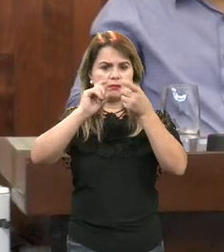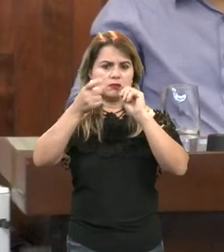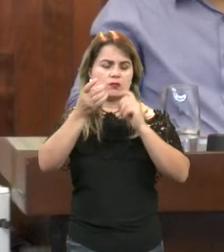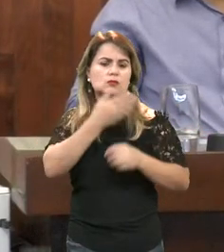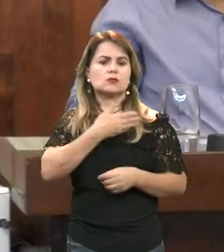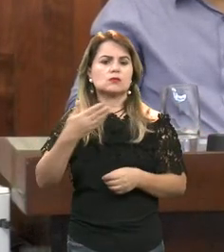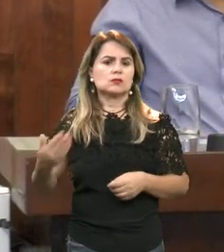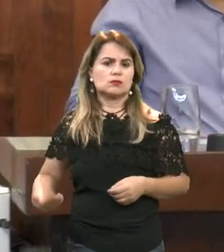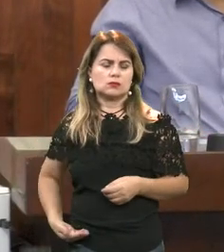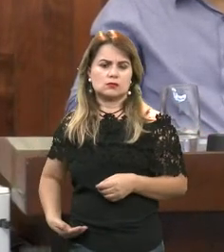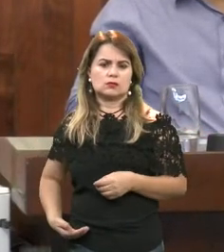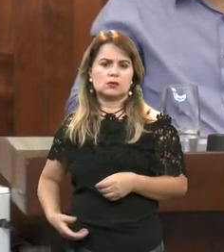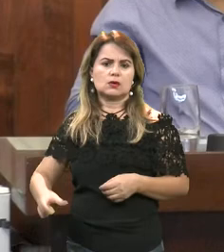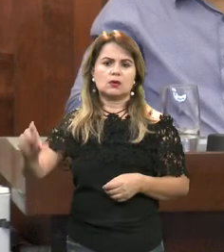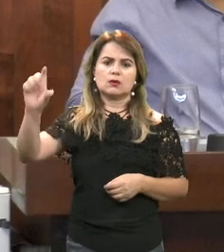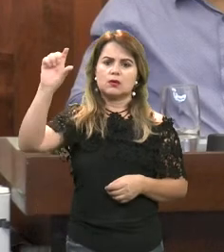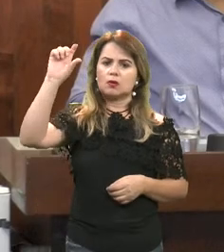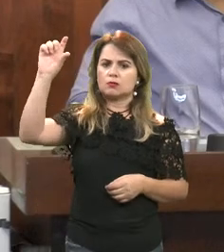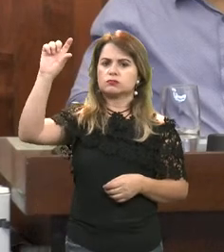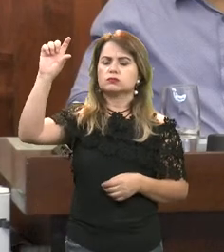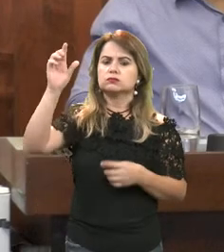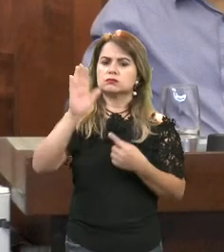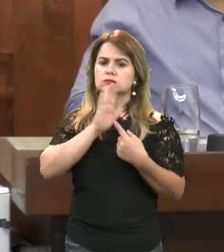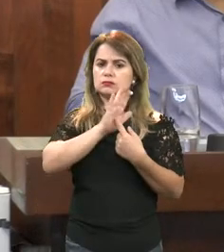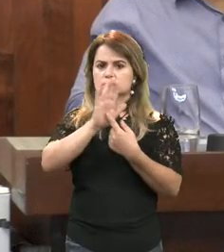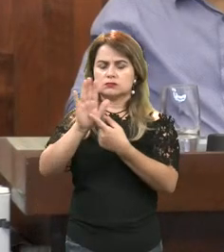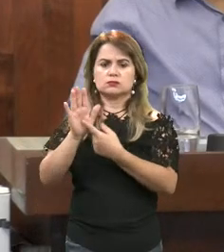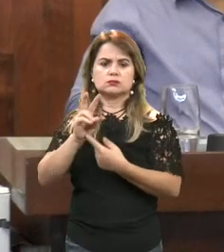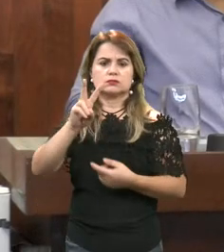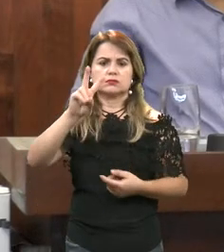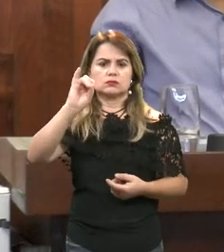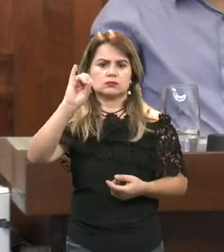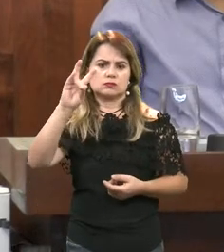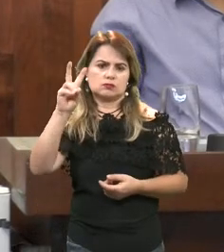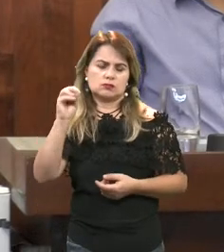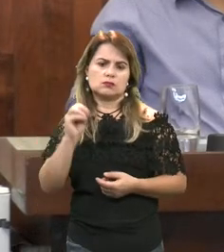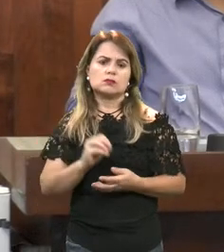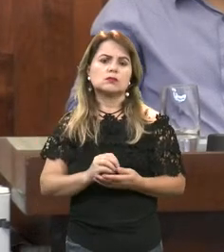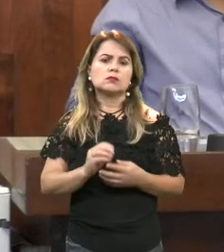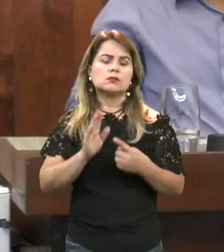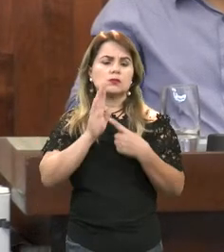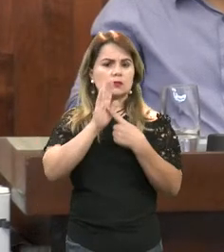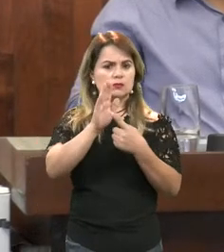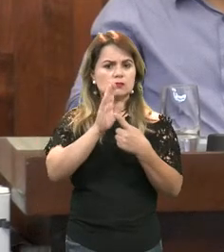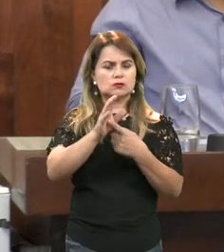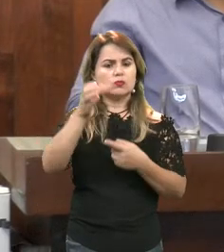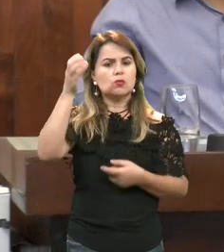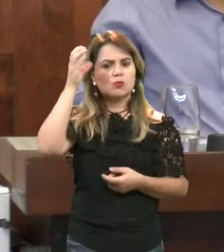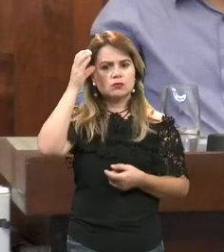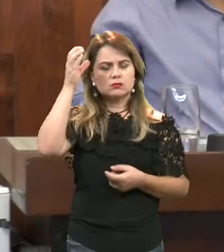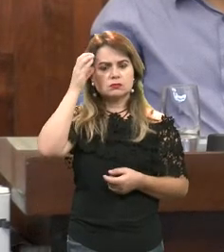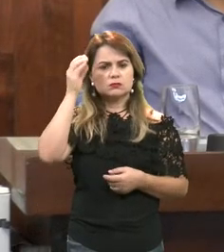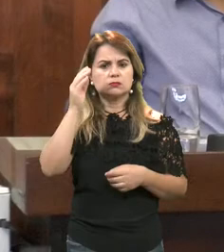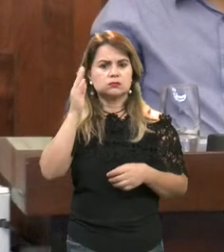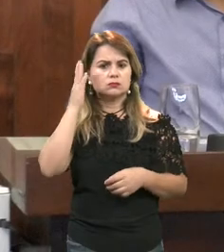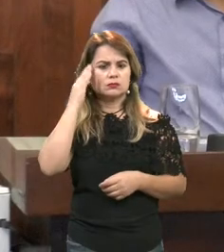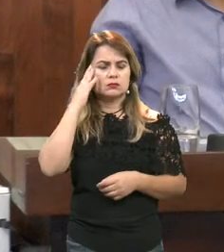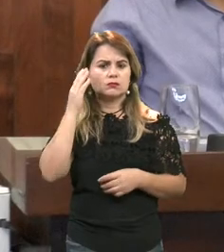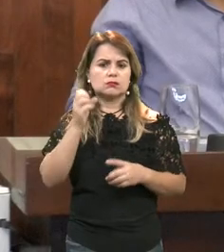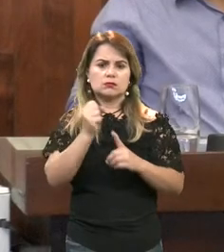Câmara, que nós tenhamos a oportunidade de discutir aqui e levar o conhecimento de toda a sociedade